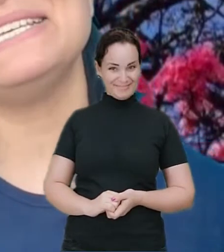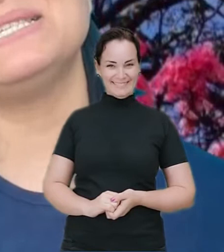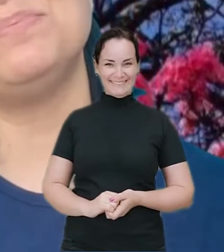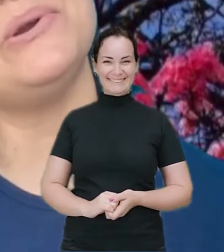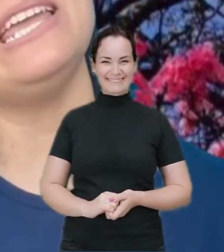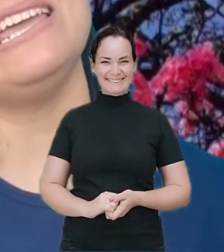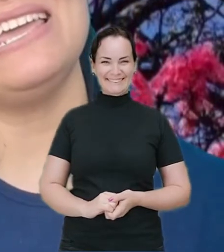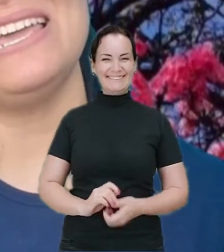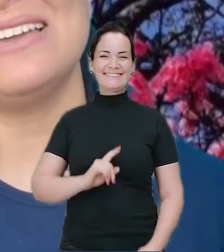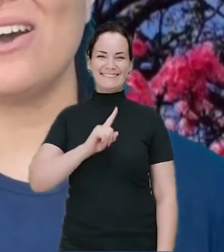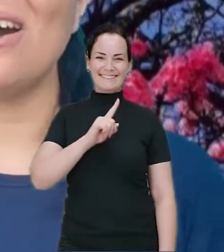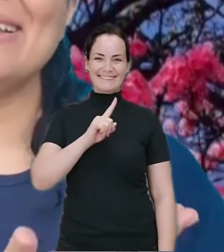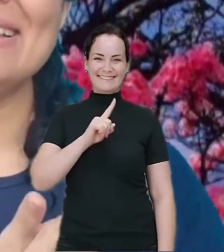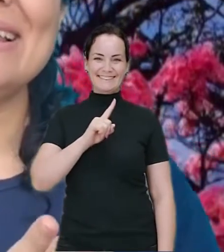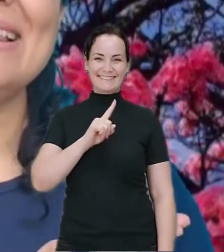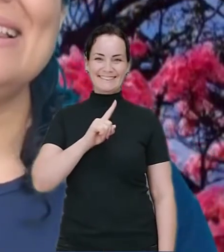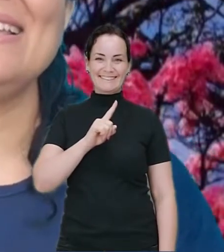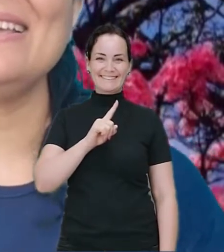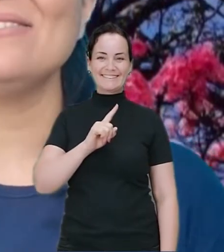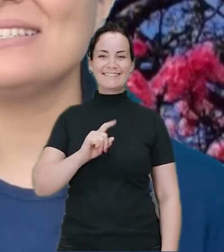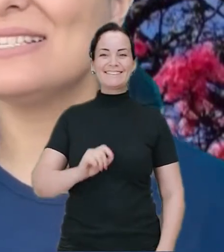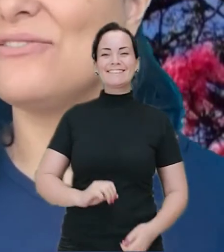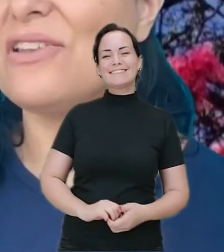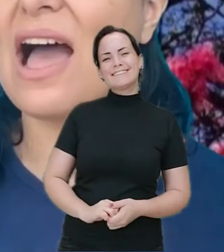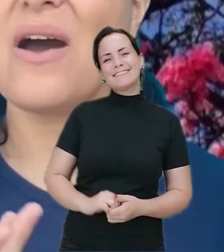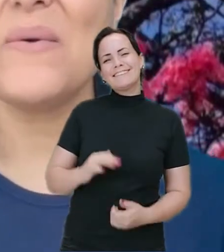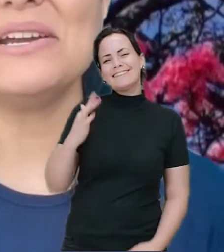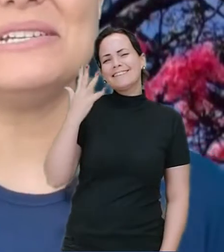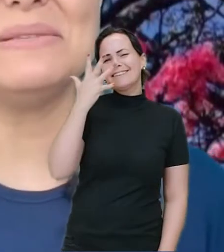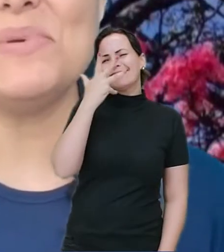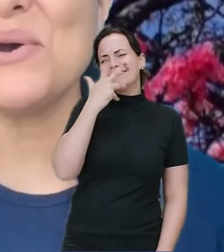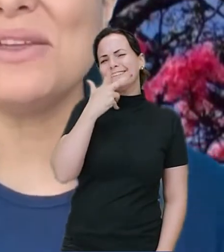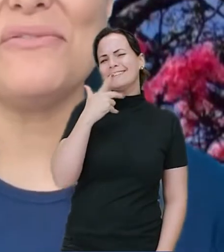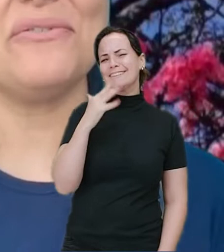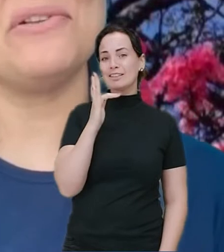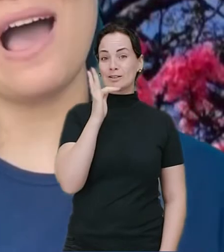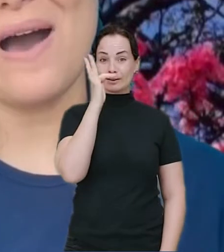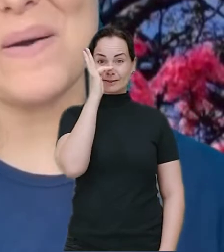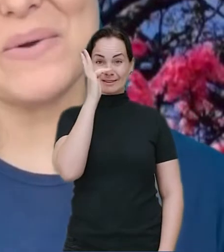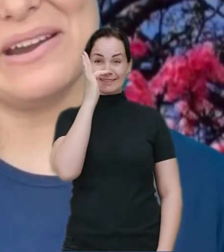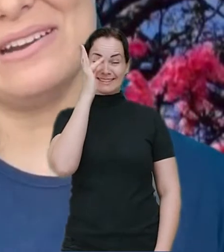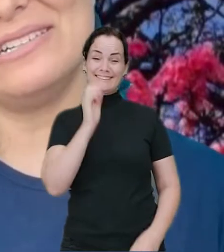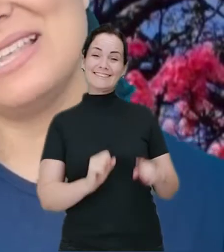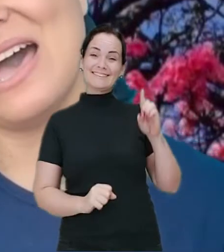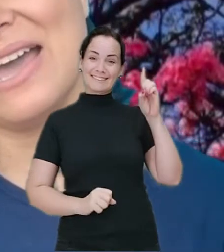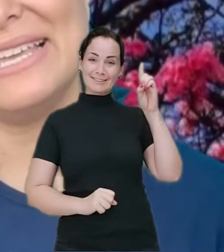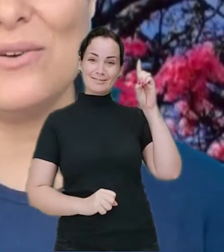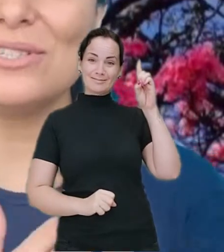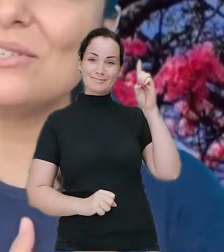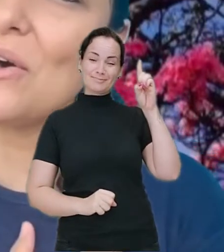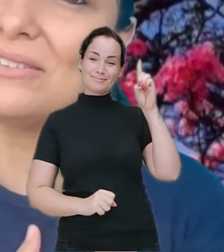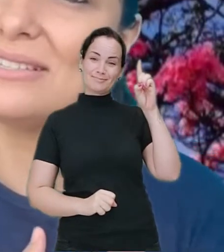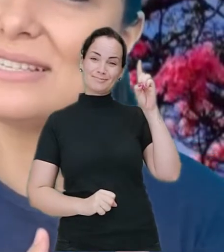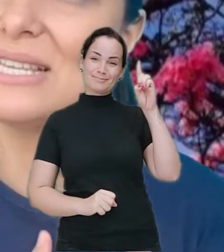Yes, spring! Olha que lindas essas flowers! Beautiful flowers! Ai,